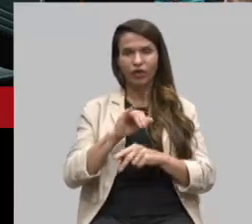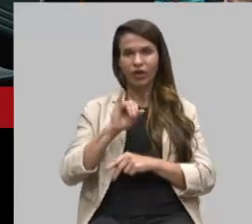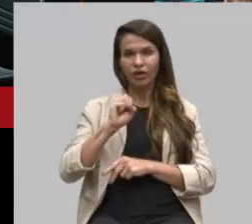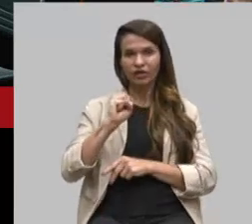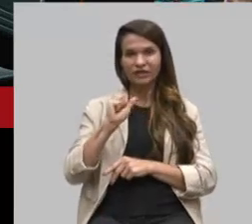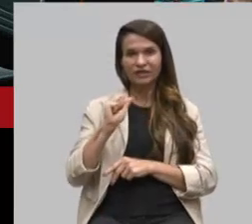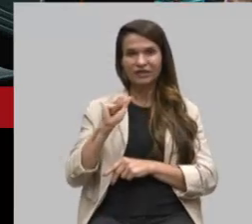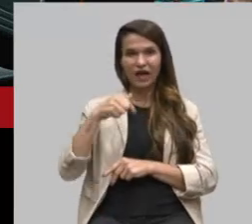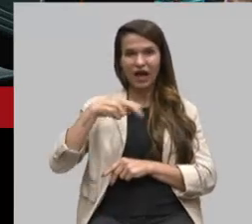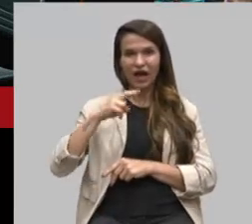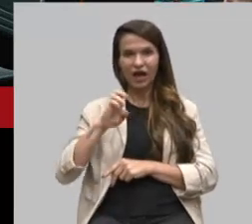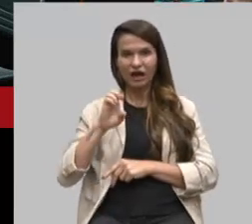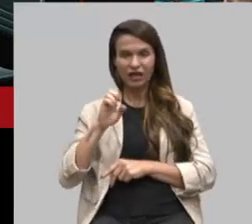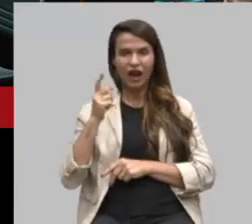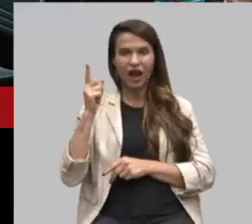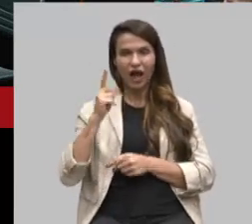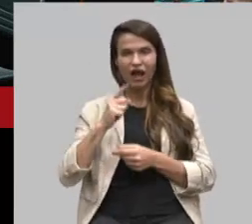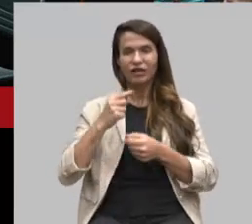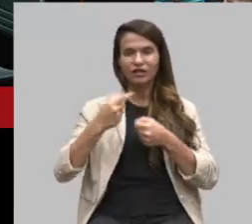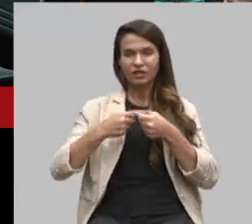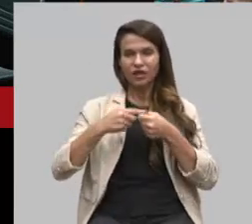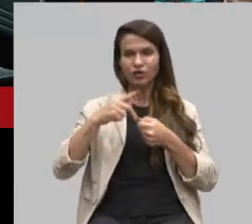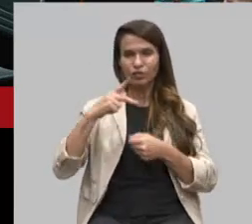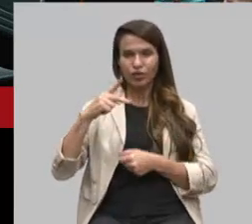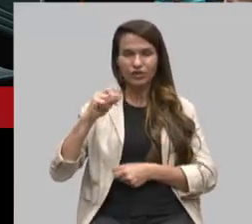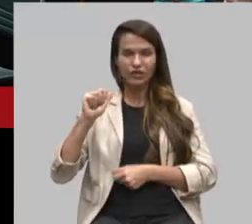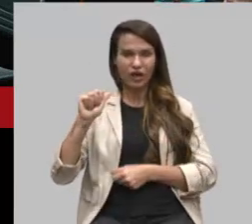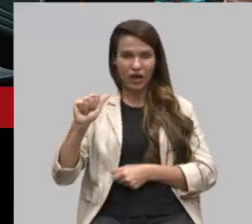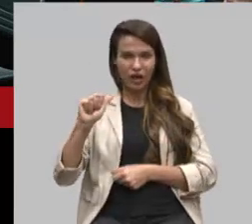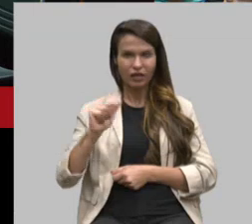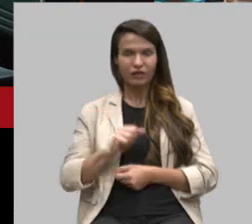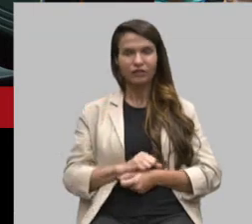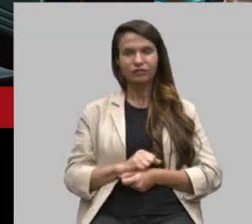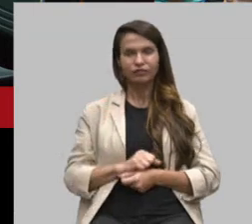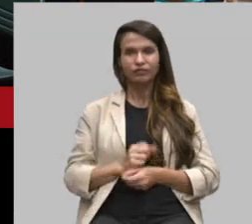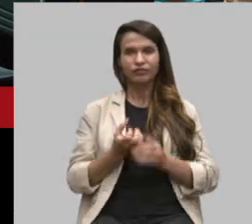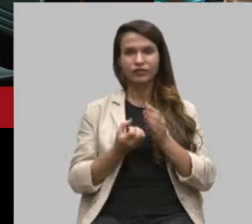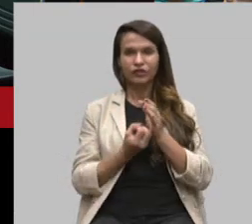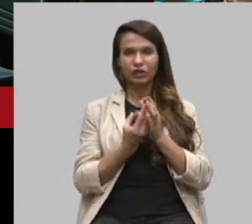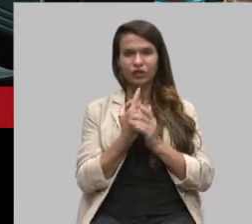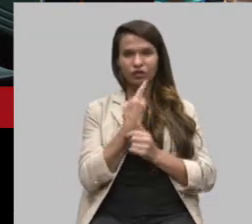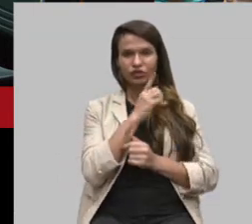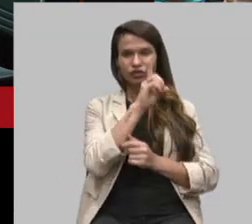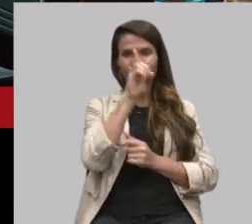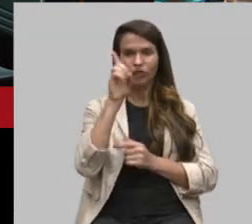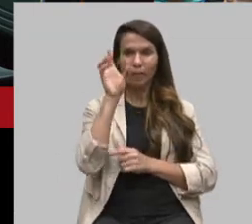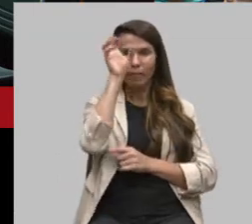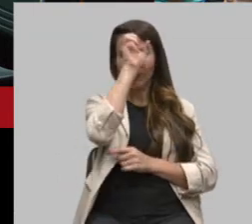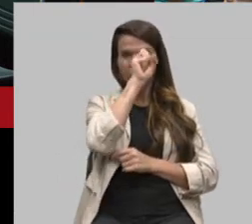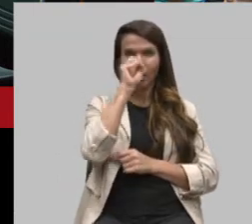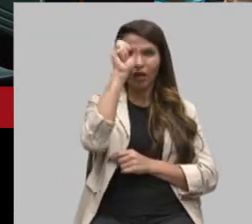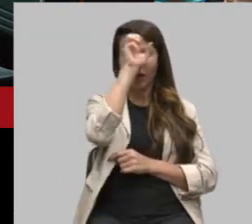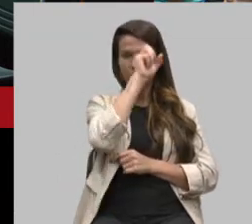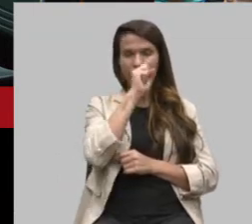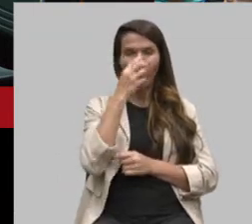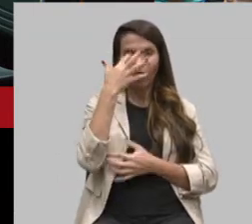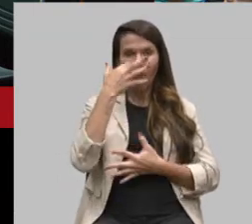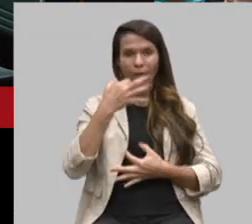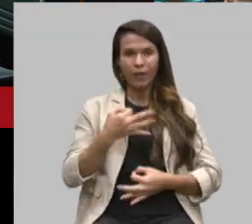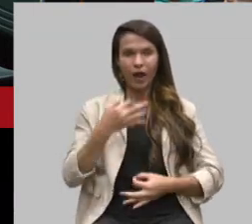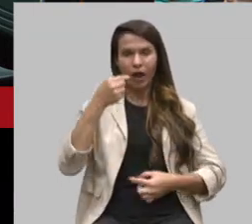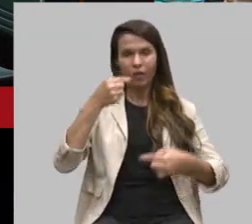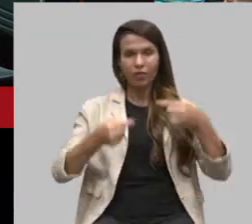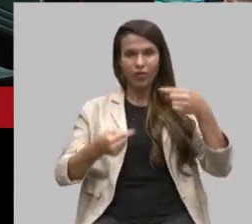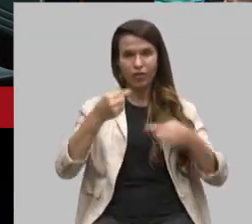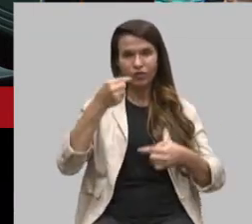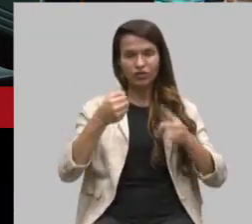lá de poos Alegre bom criação de um dia para aprender para compreender a política seus